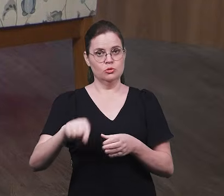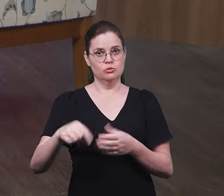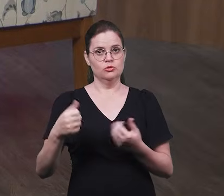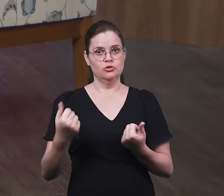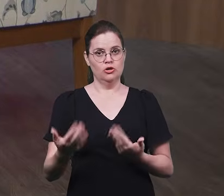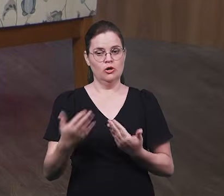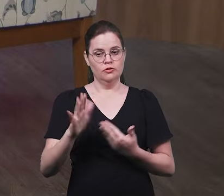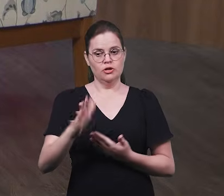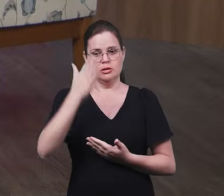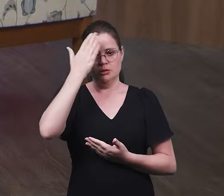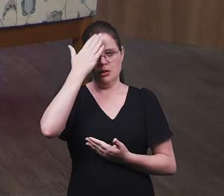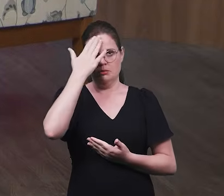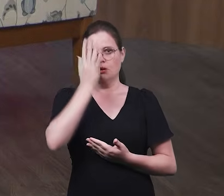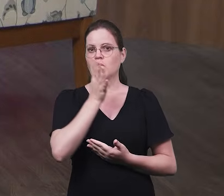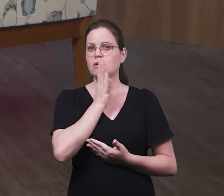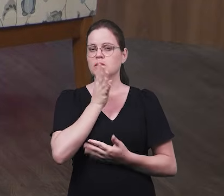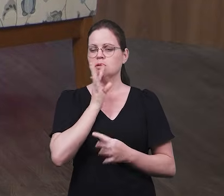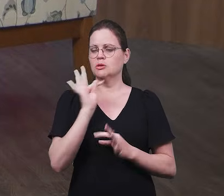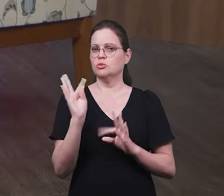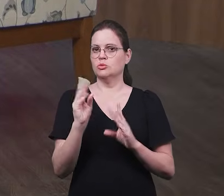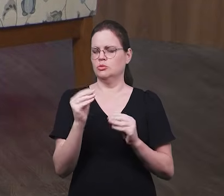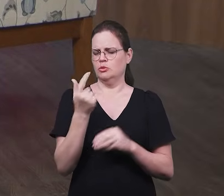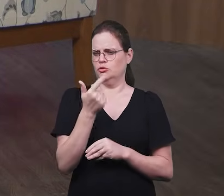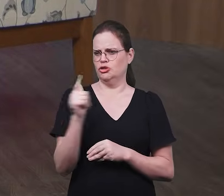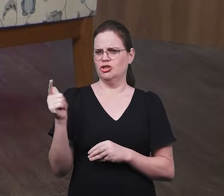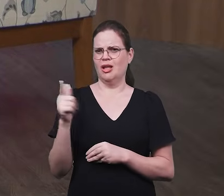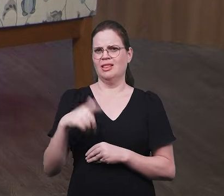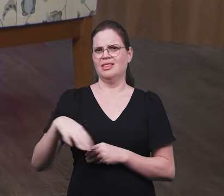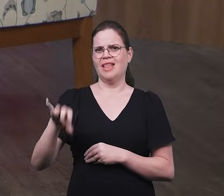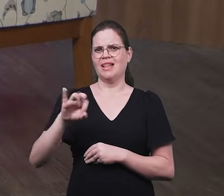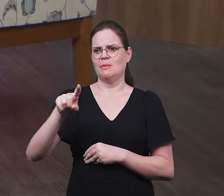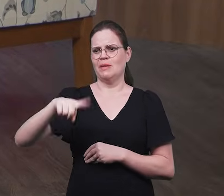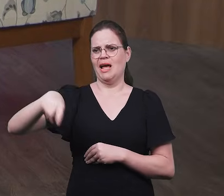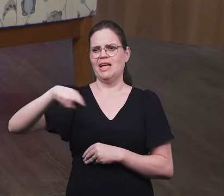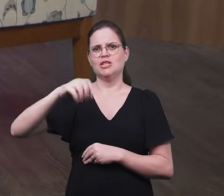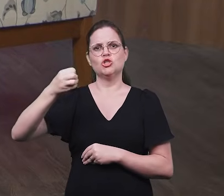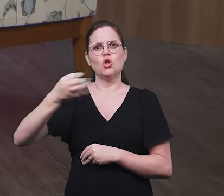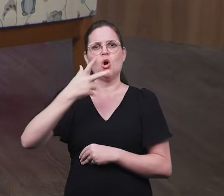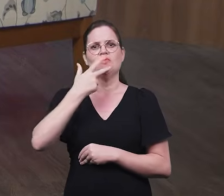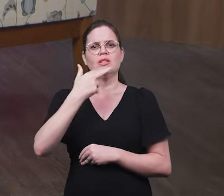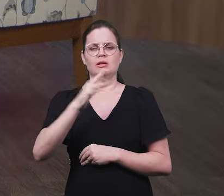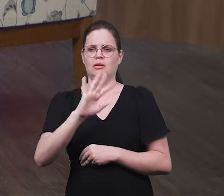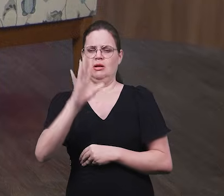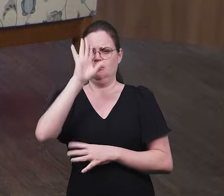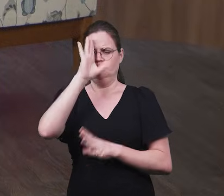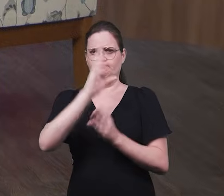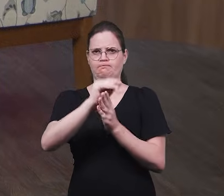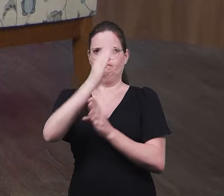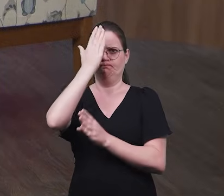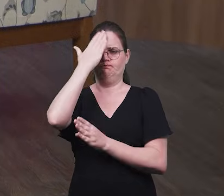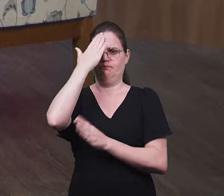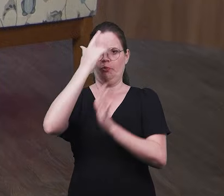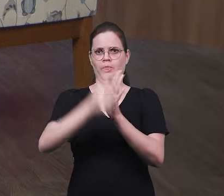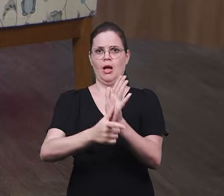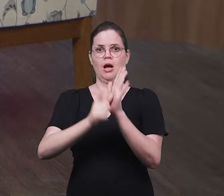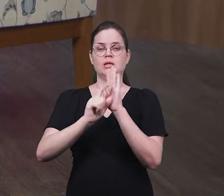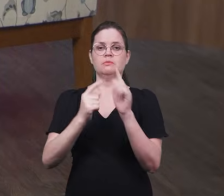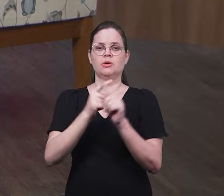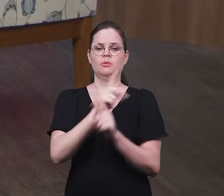instruídos em tudo. Eles conheciam tudo. O mundo não tinha nada para ensinar a eles, que eles já